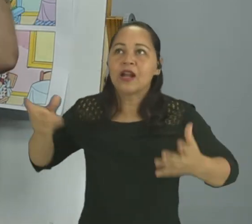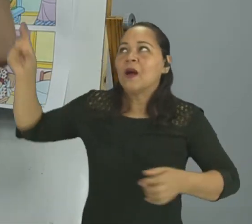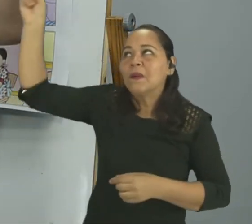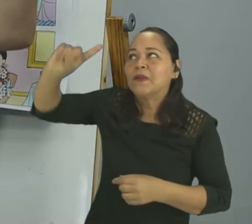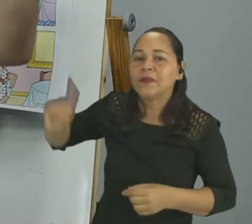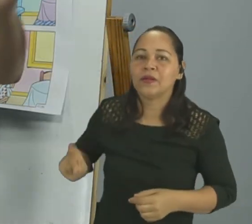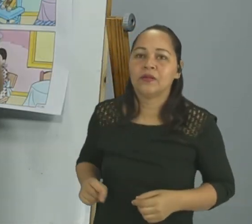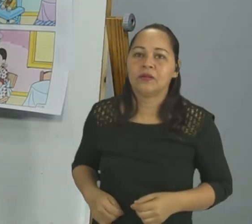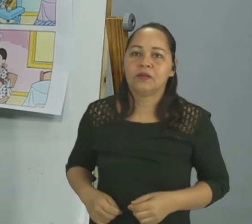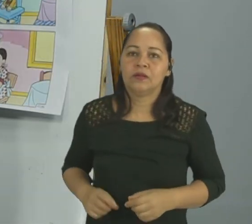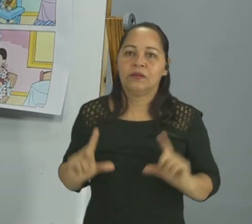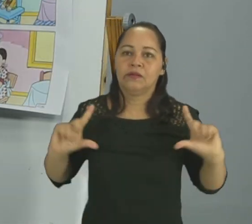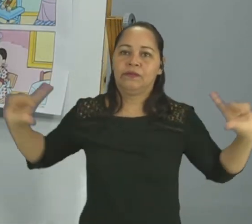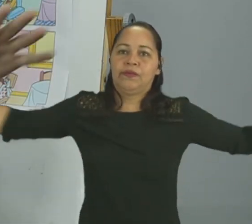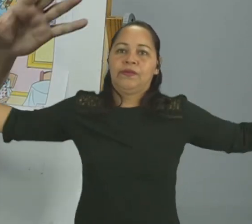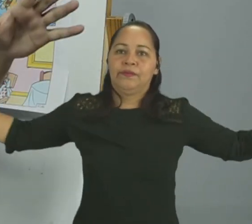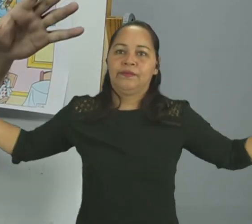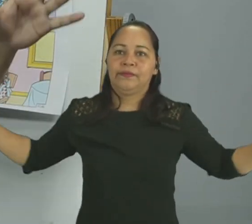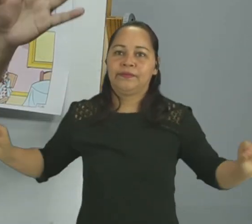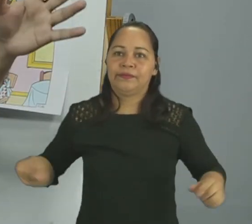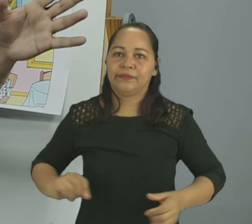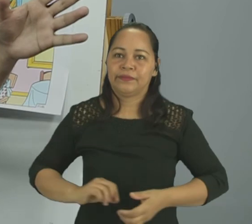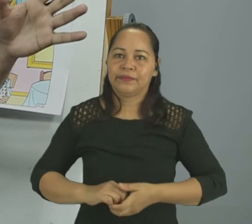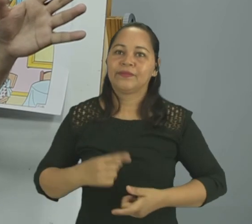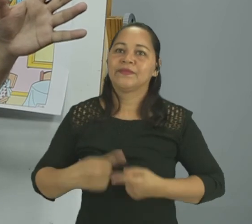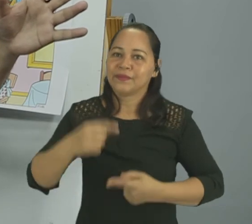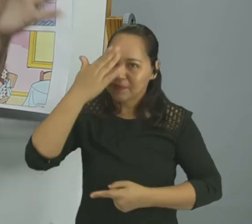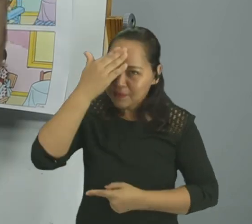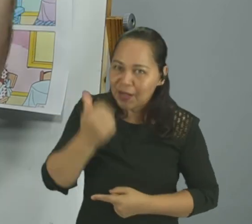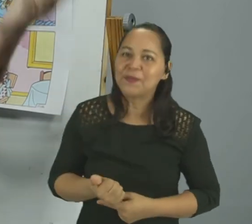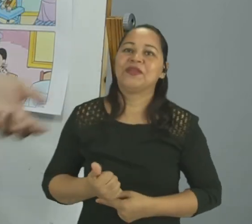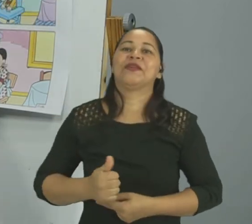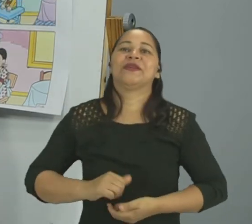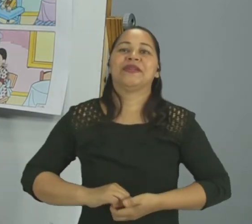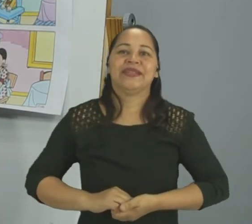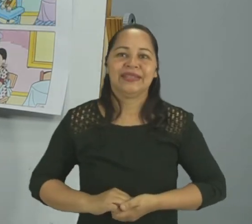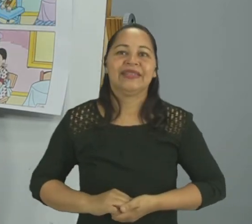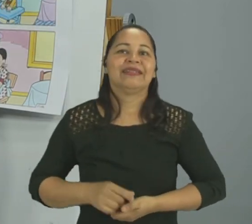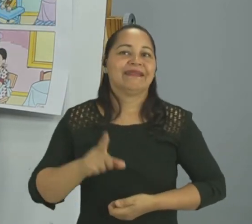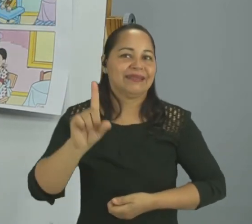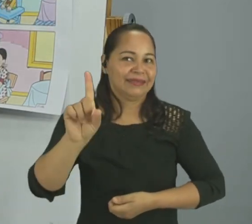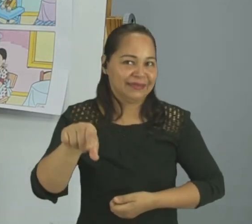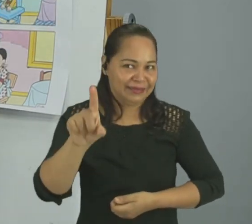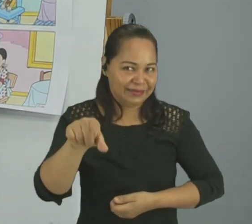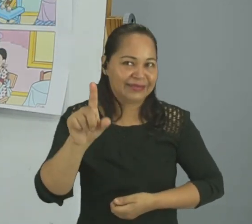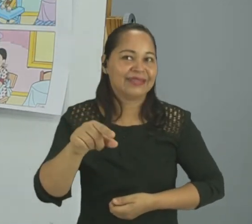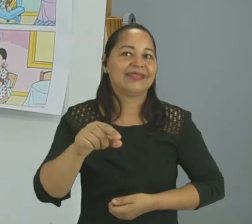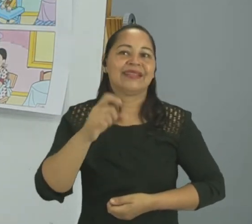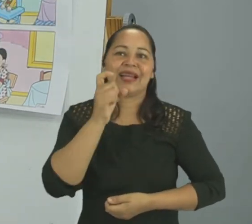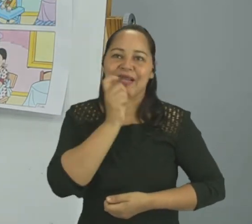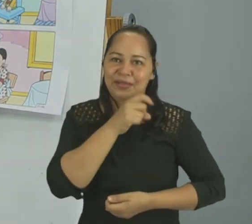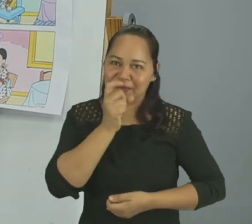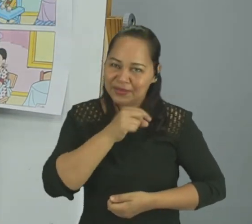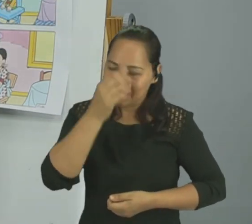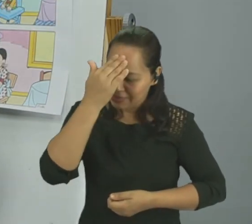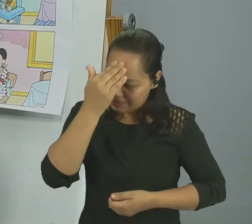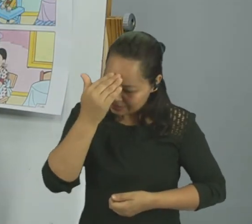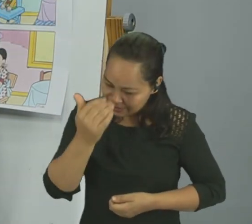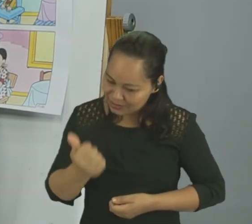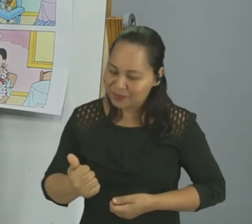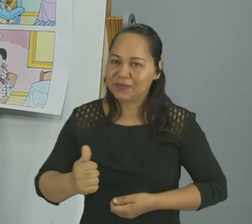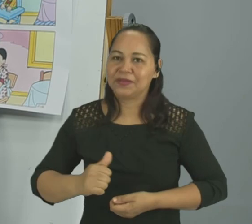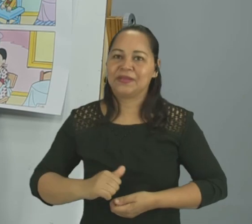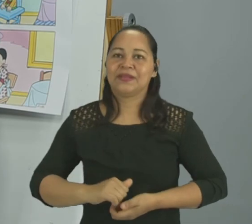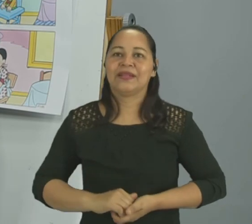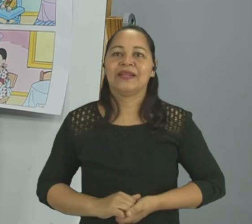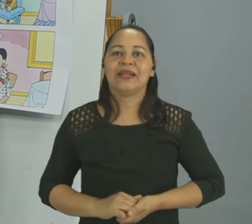quero que um raio caia na minha cabeça. Todo mundo correu, por quê? Porque todo mundo sabia, né? Que ele estava de olho